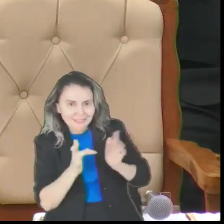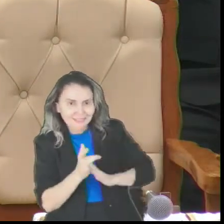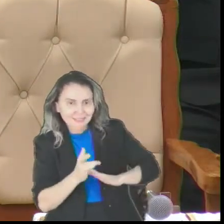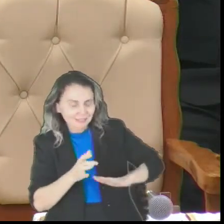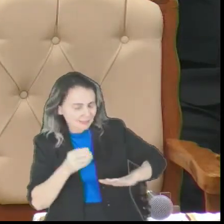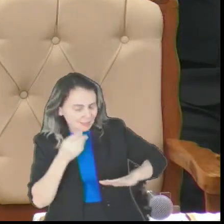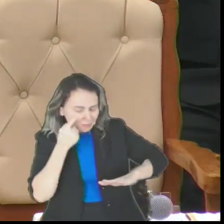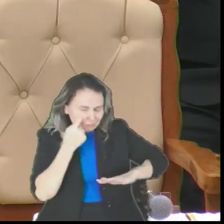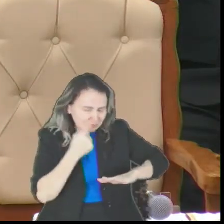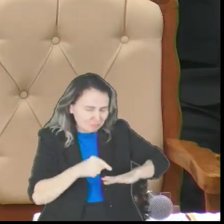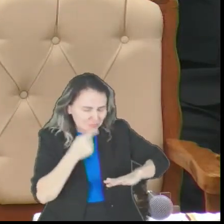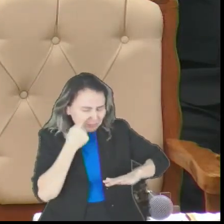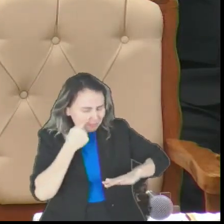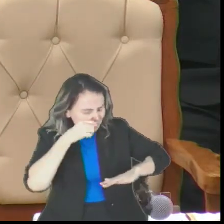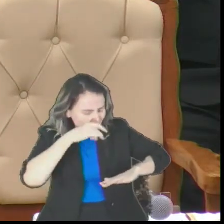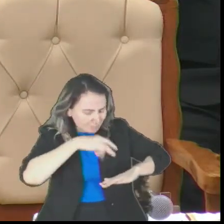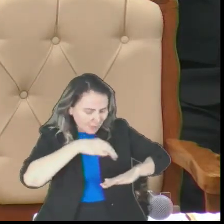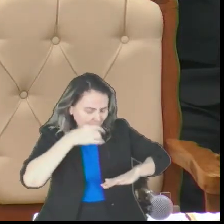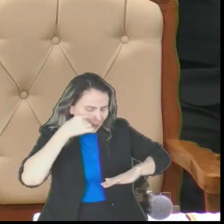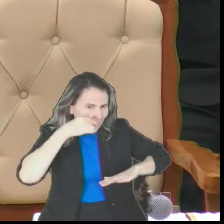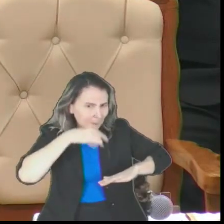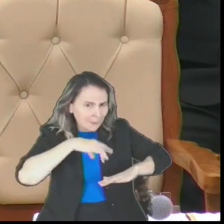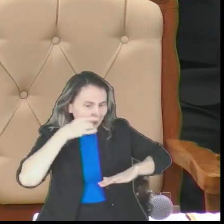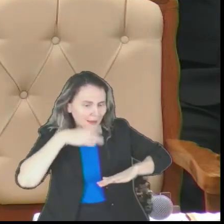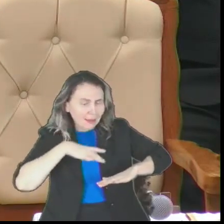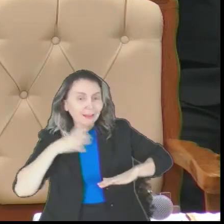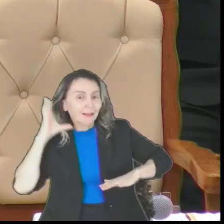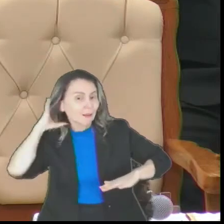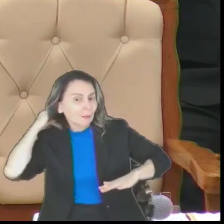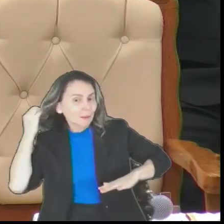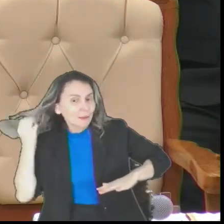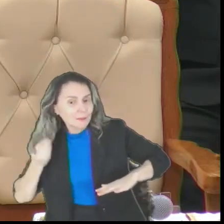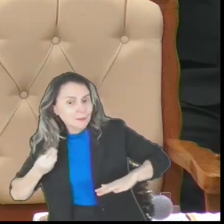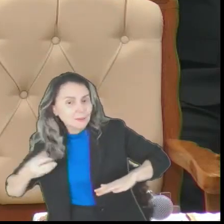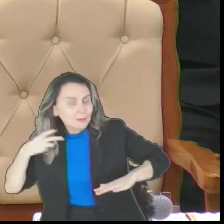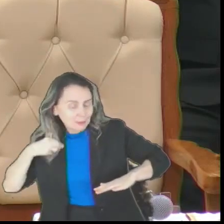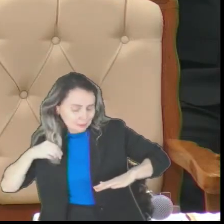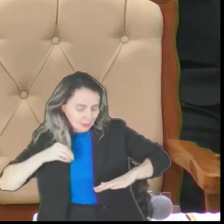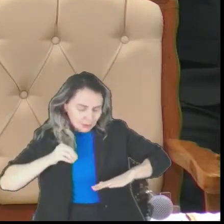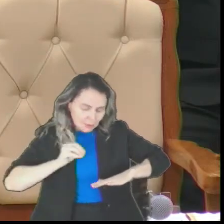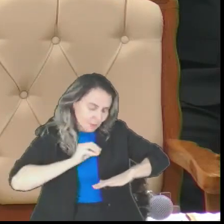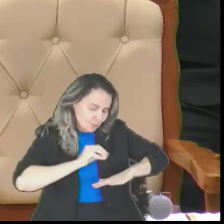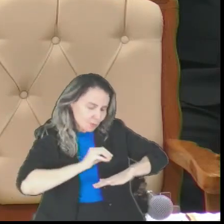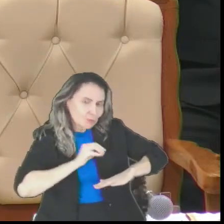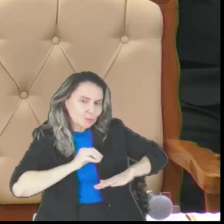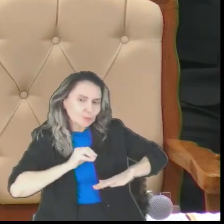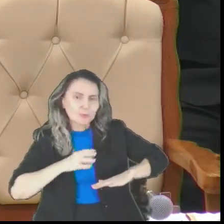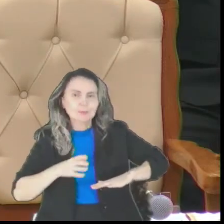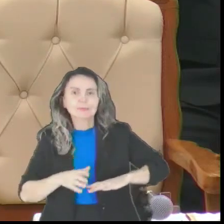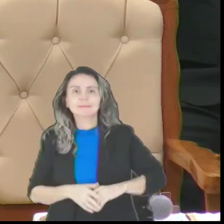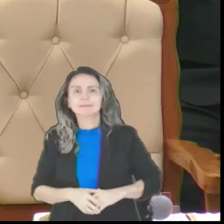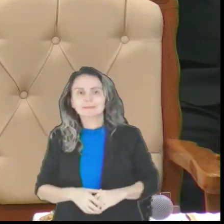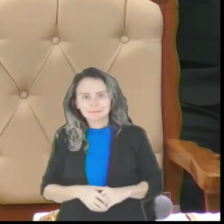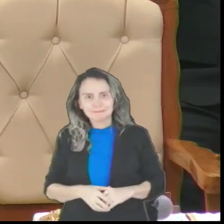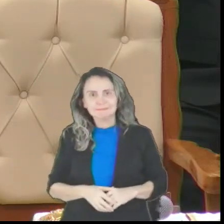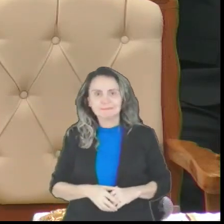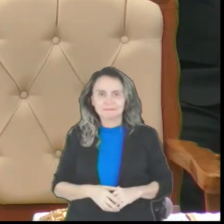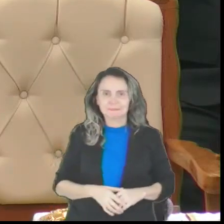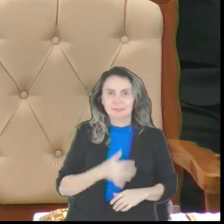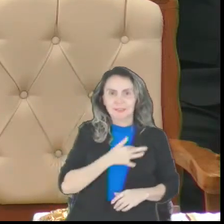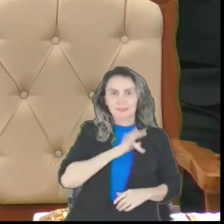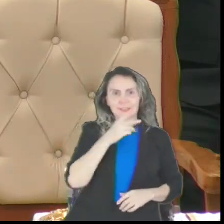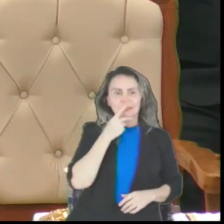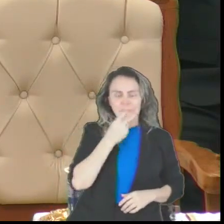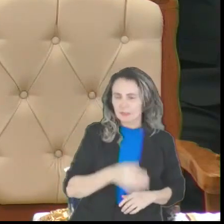começa a enxugar e beijar os pés de Jesus. O fariseu olha e diz: se Jesus soubesse, se esse homem fosse